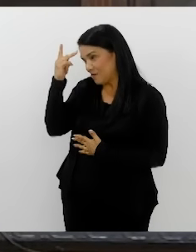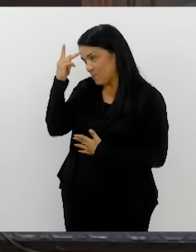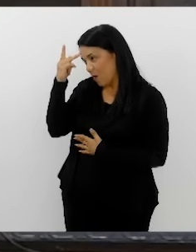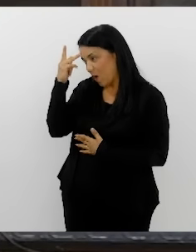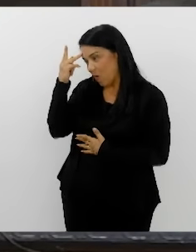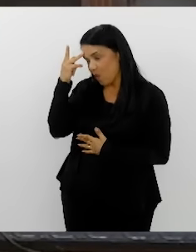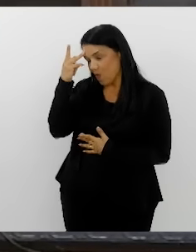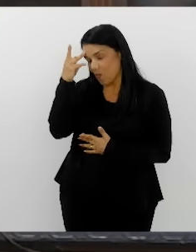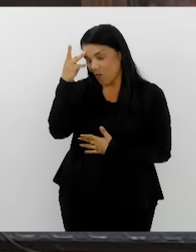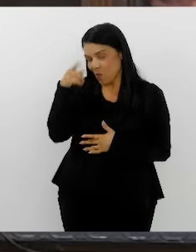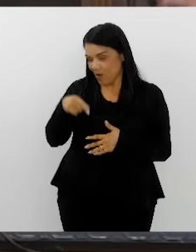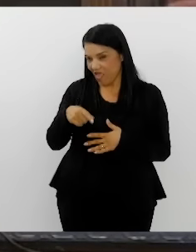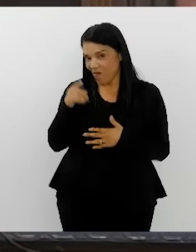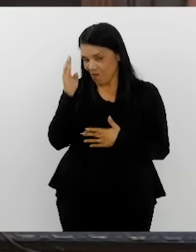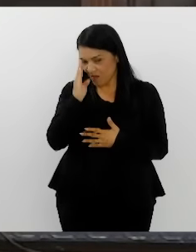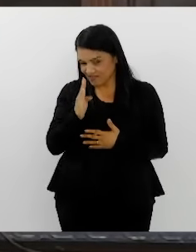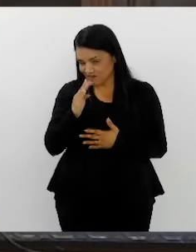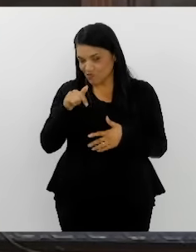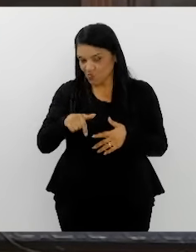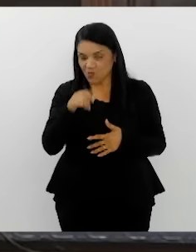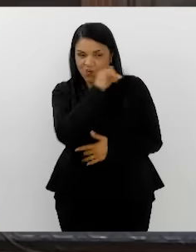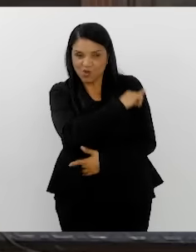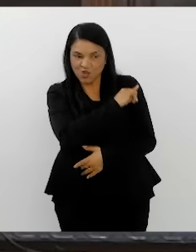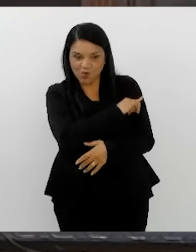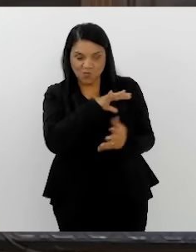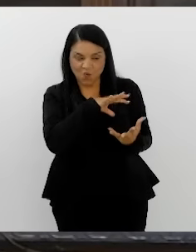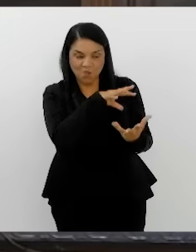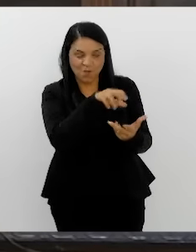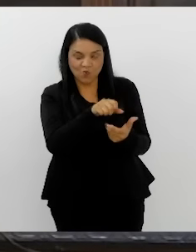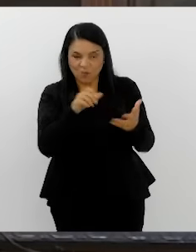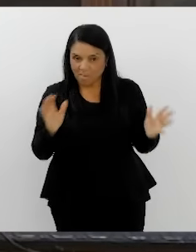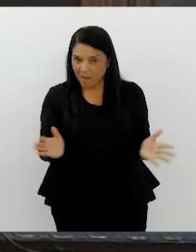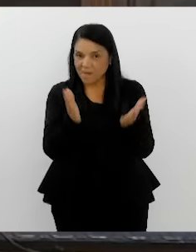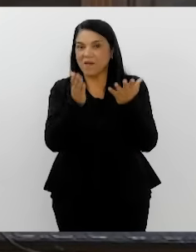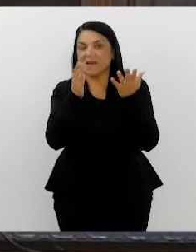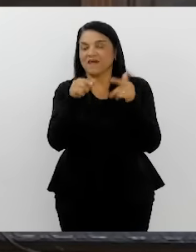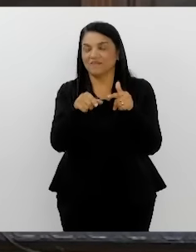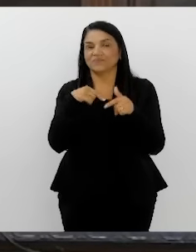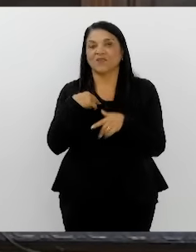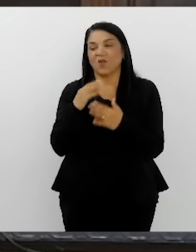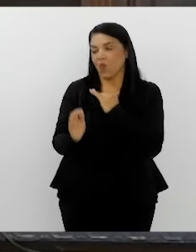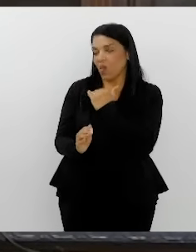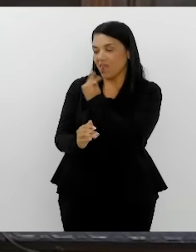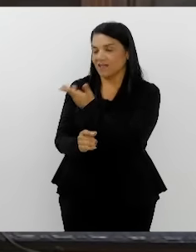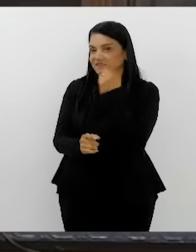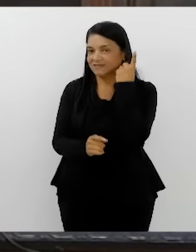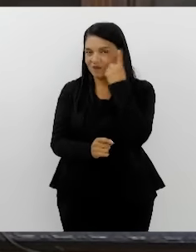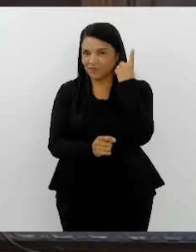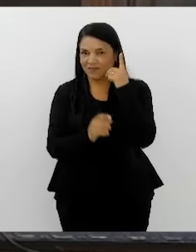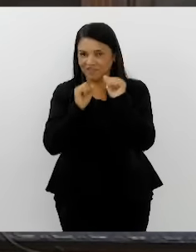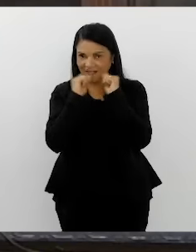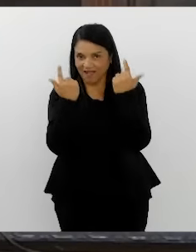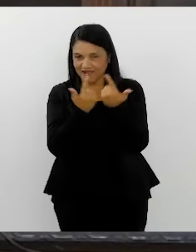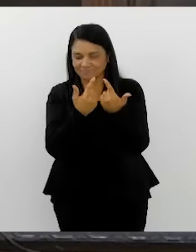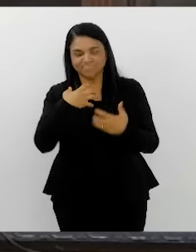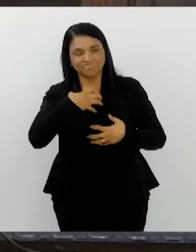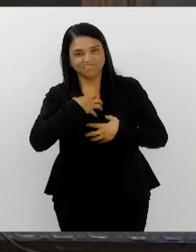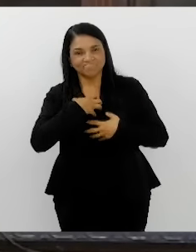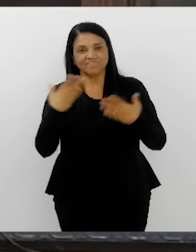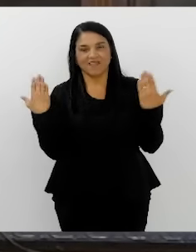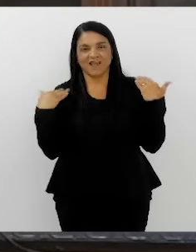Rio toca o mundo, né? Então, estar ao lado do deputado na Alerj é uma coisa que é um momento de alegria em toda